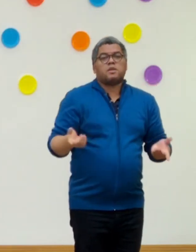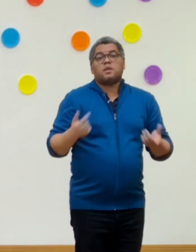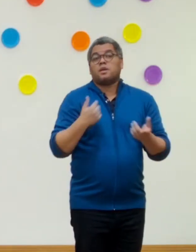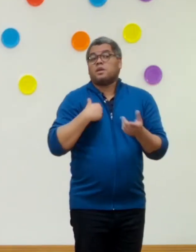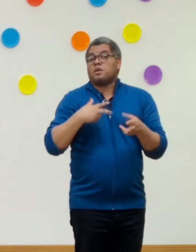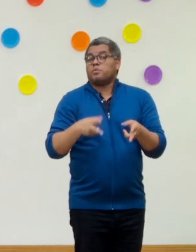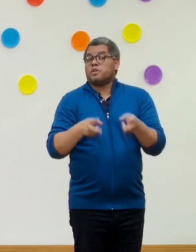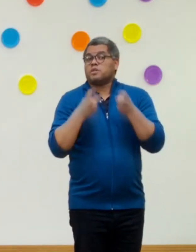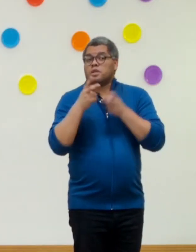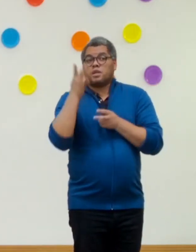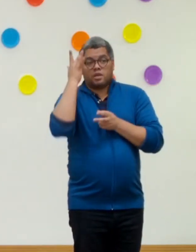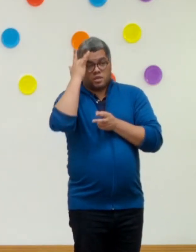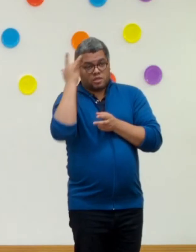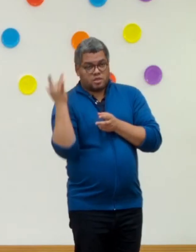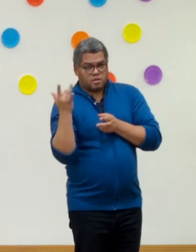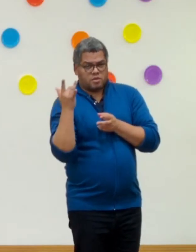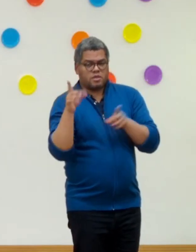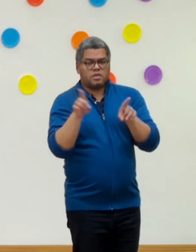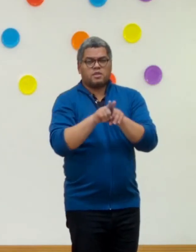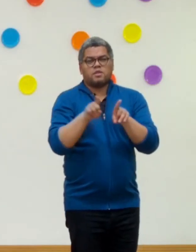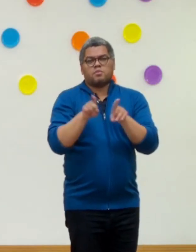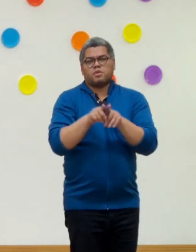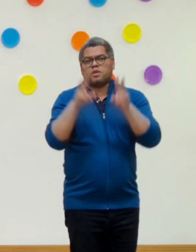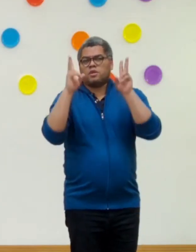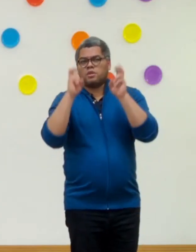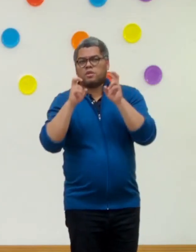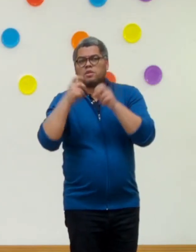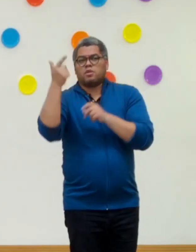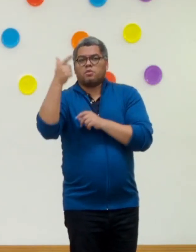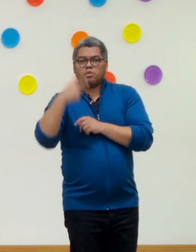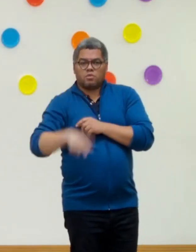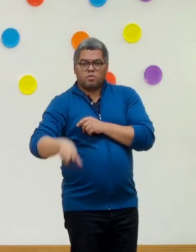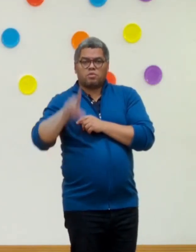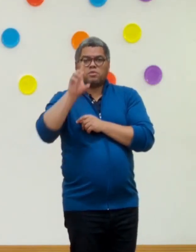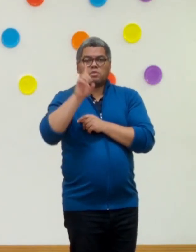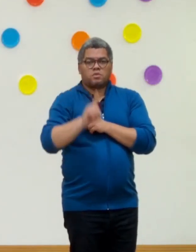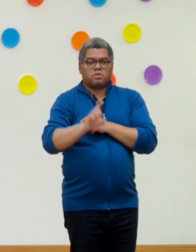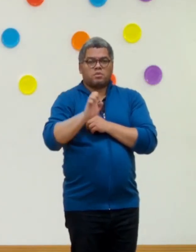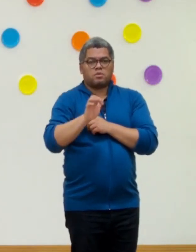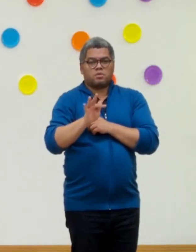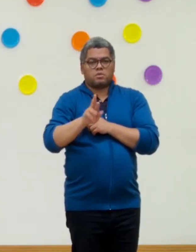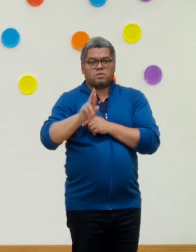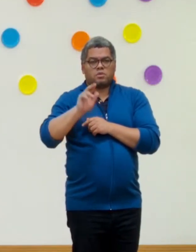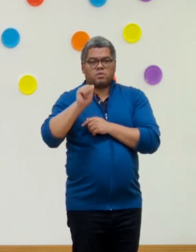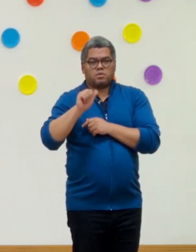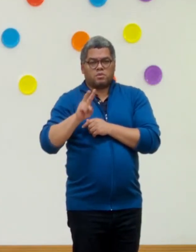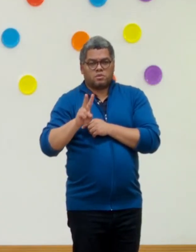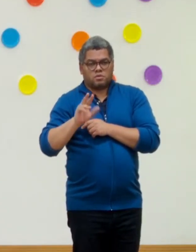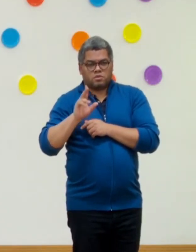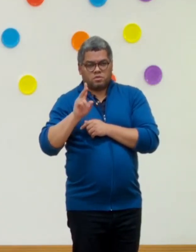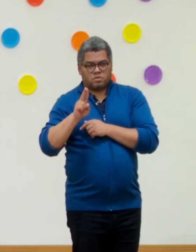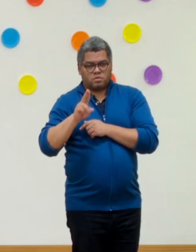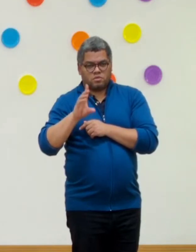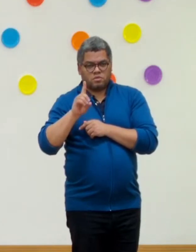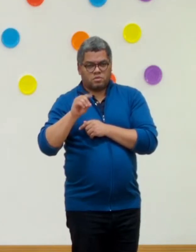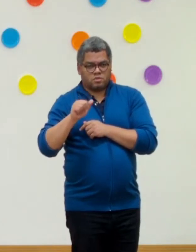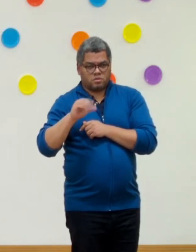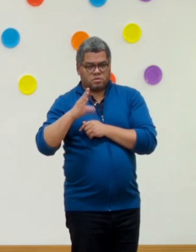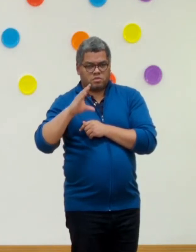que amanhã será defraudação o tema, né? Então os solteiros terão um pouco disso, dessa questão de como